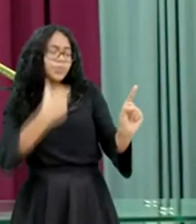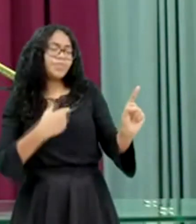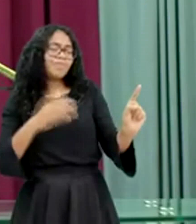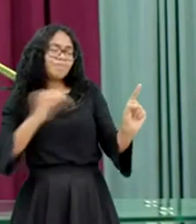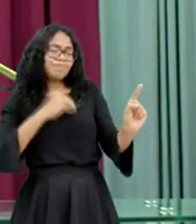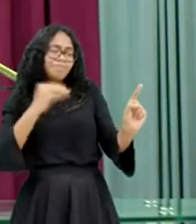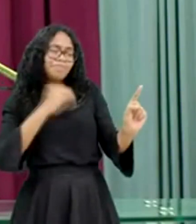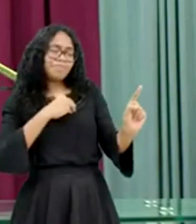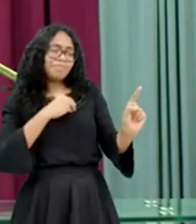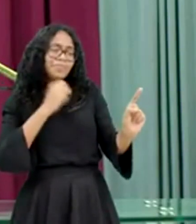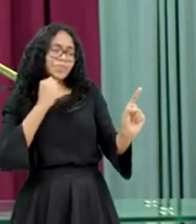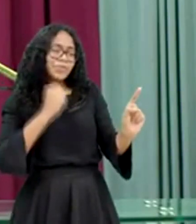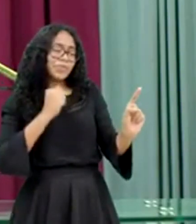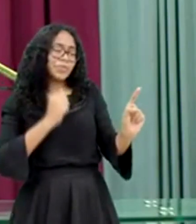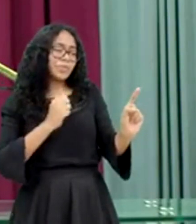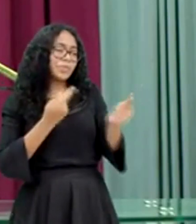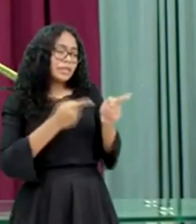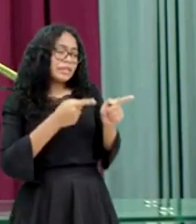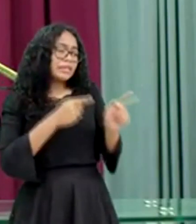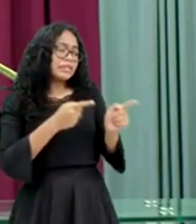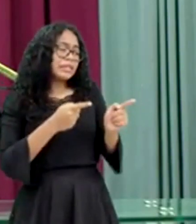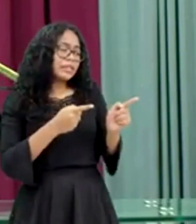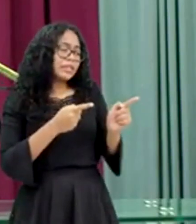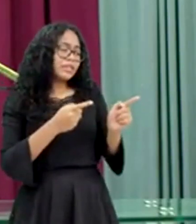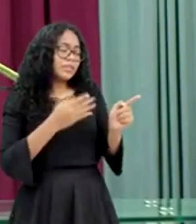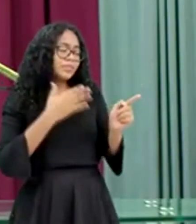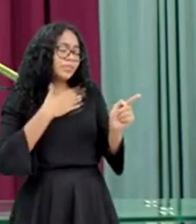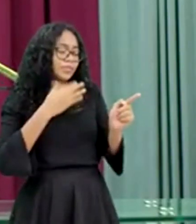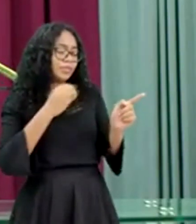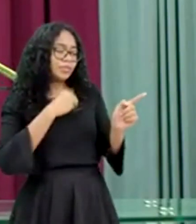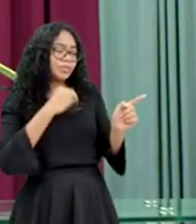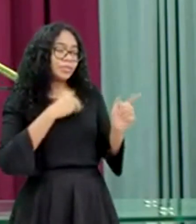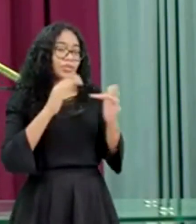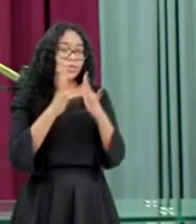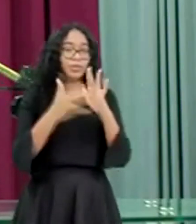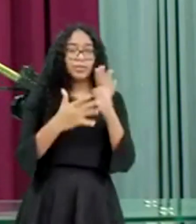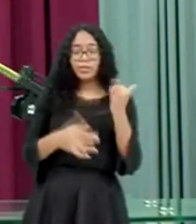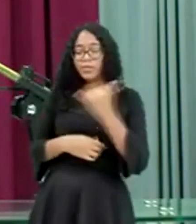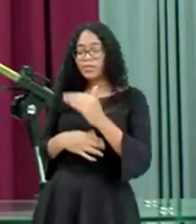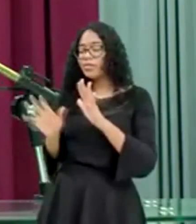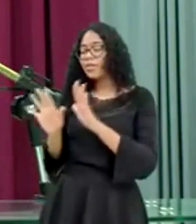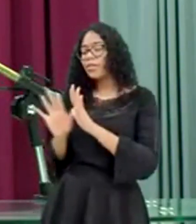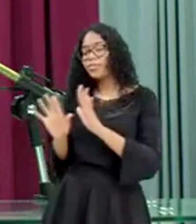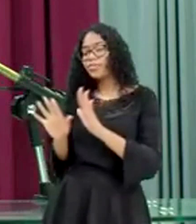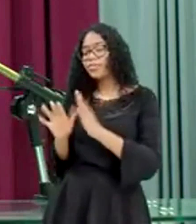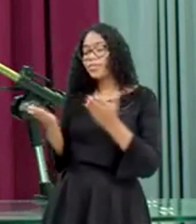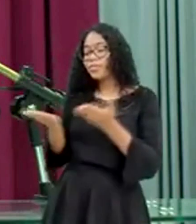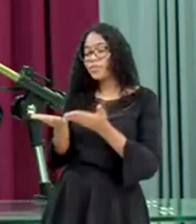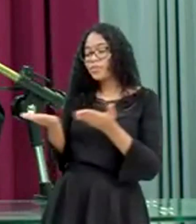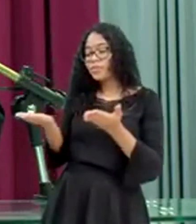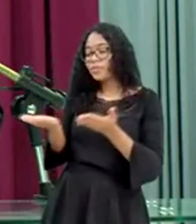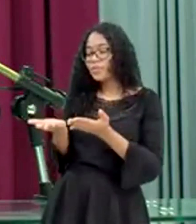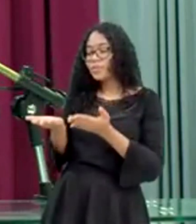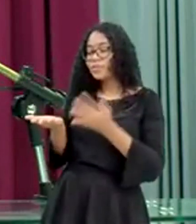posso contaminar o Senhor com os meus pecados. E Jesus diz: não, de hoje em diante, meu